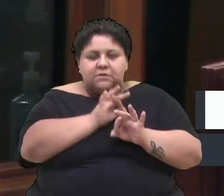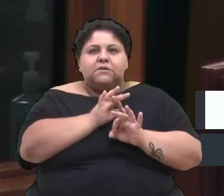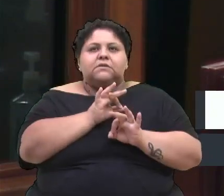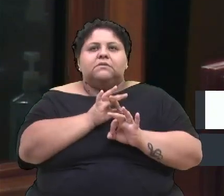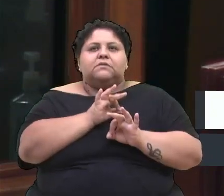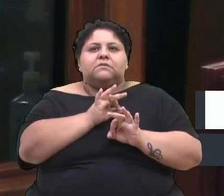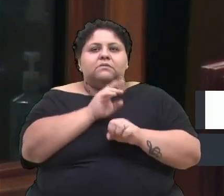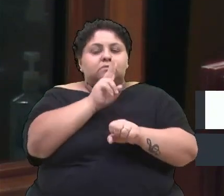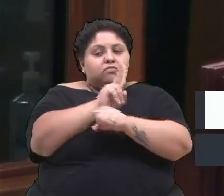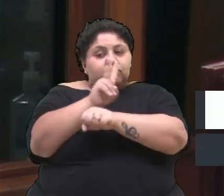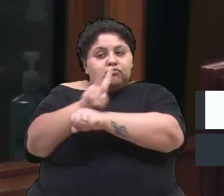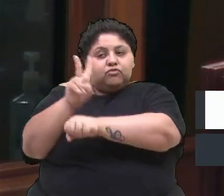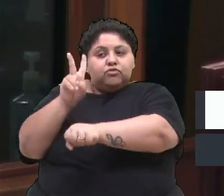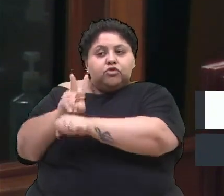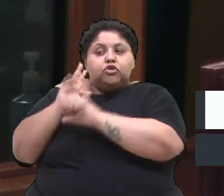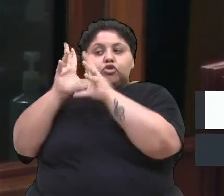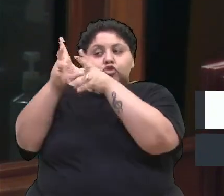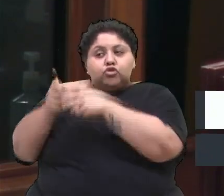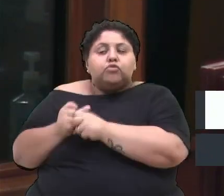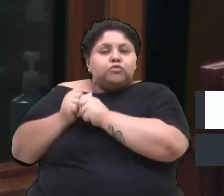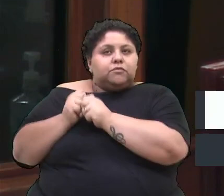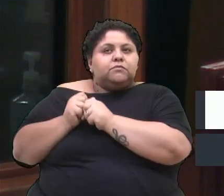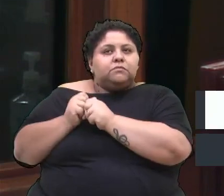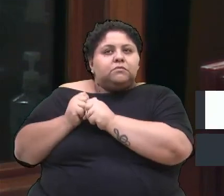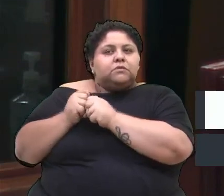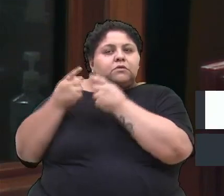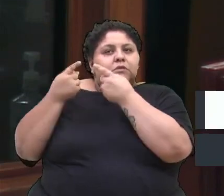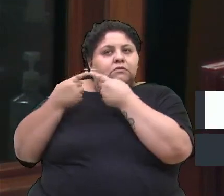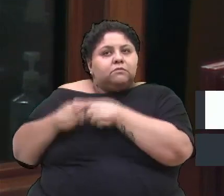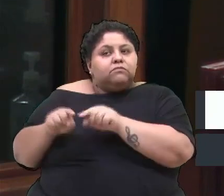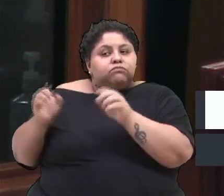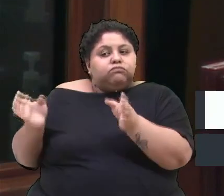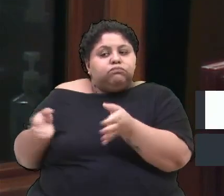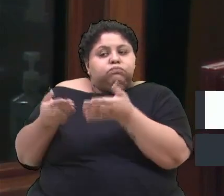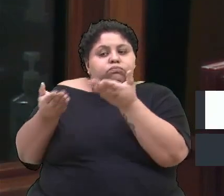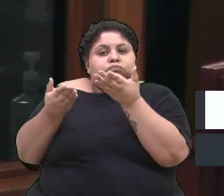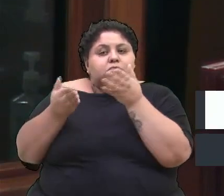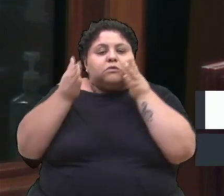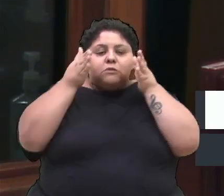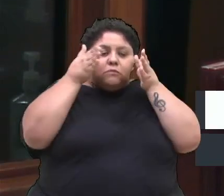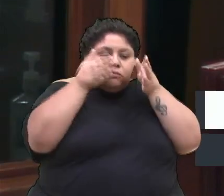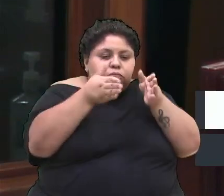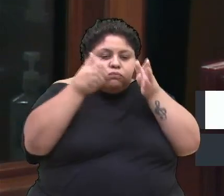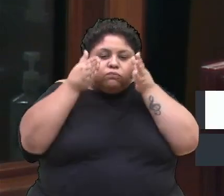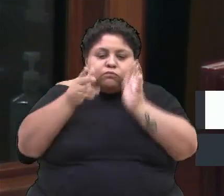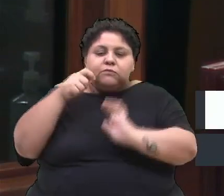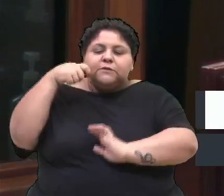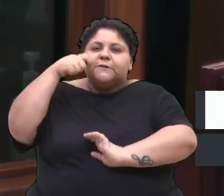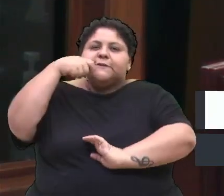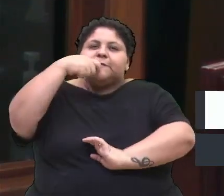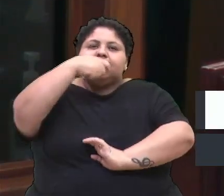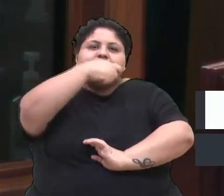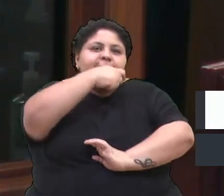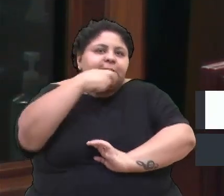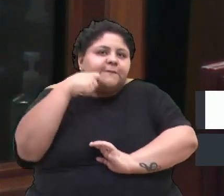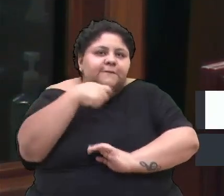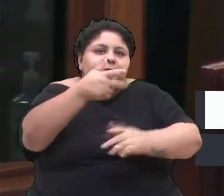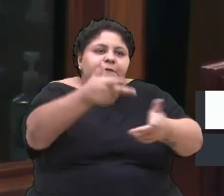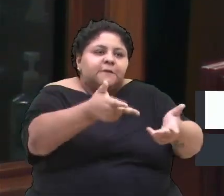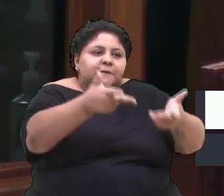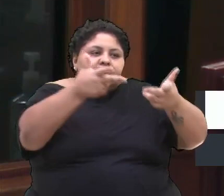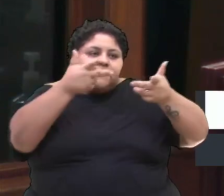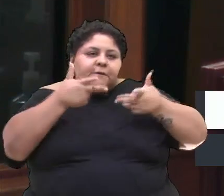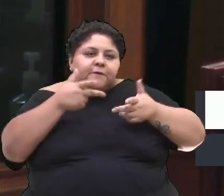a prevenção como um todo, mas o incentivo e orientação sobre escovação, visita periódica ao dentista, uso